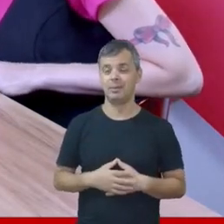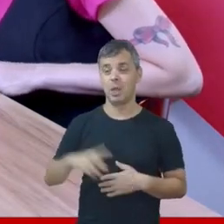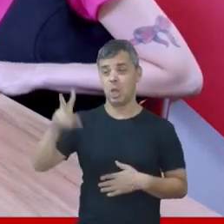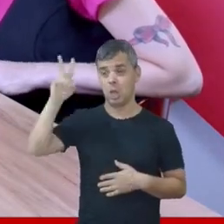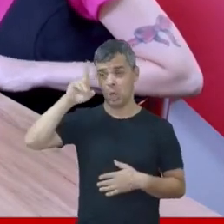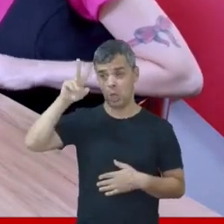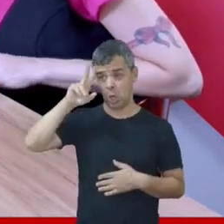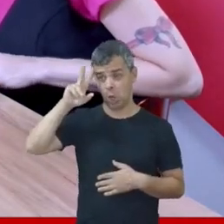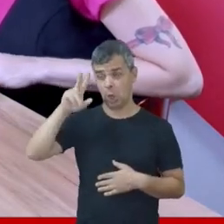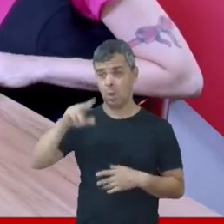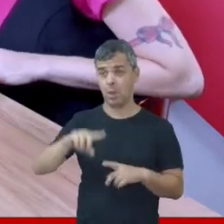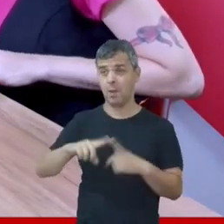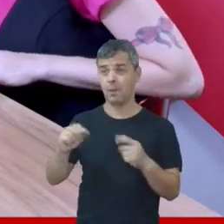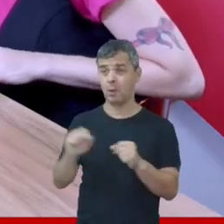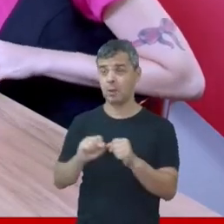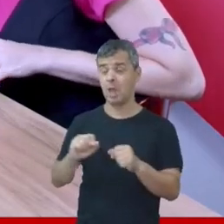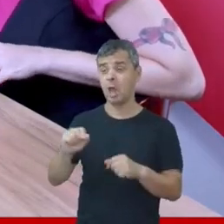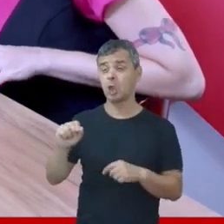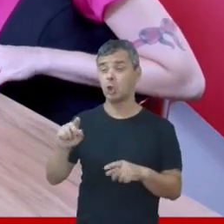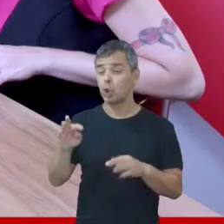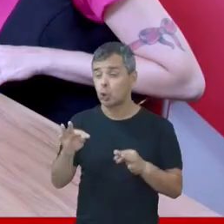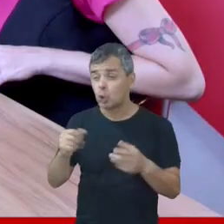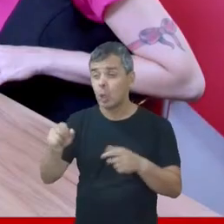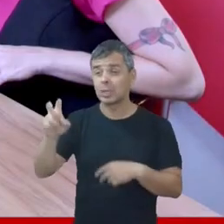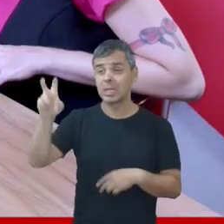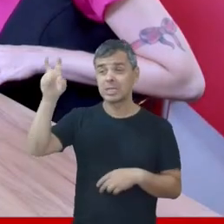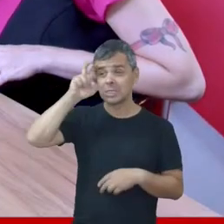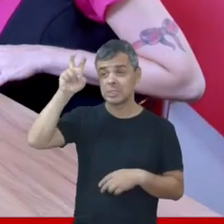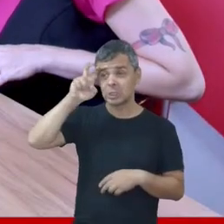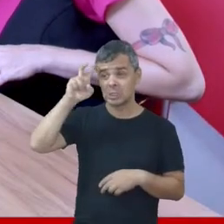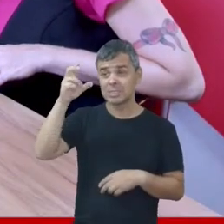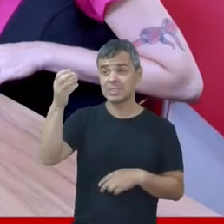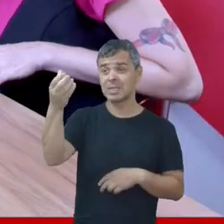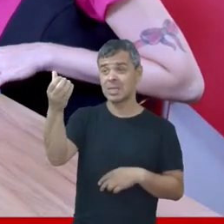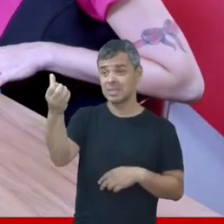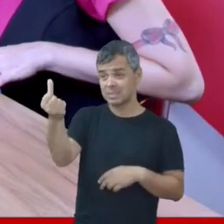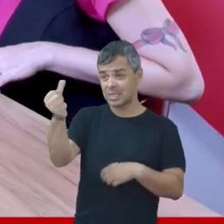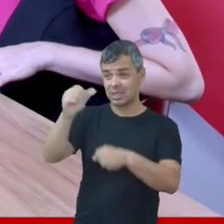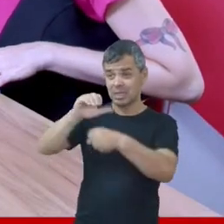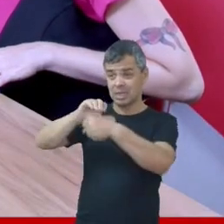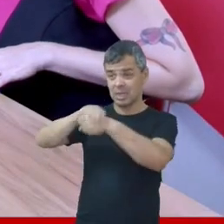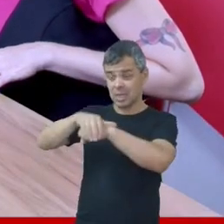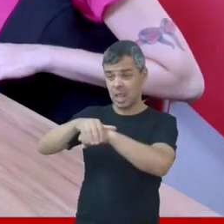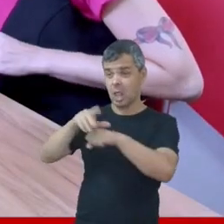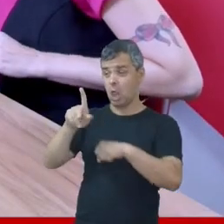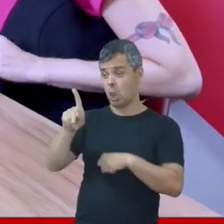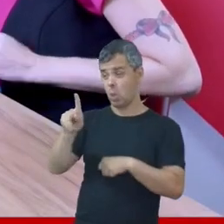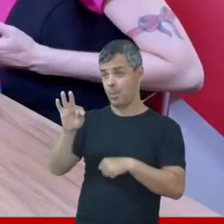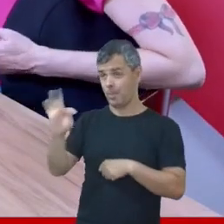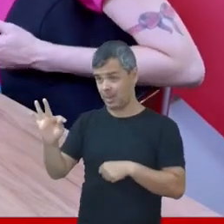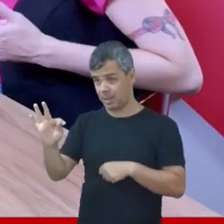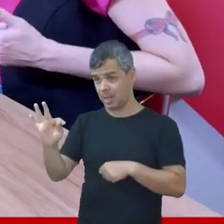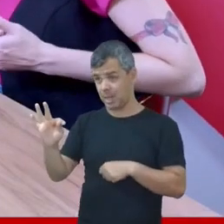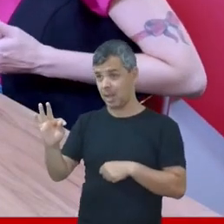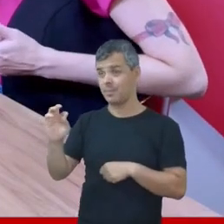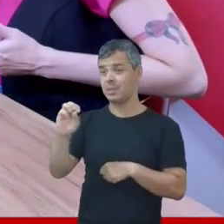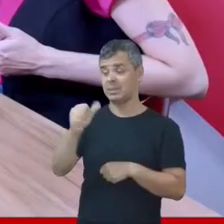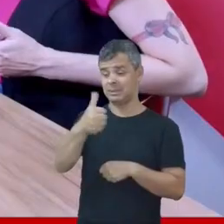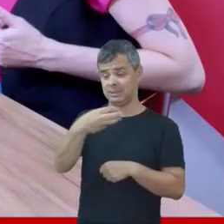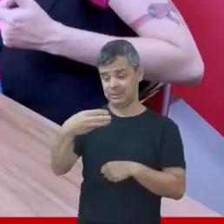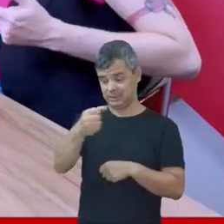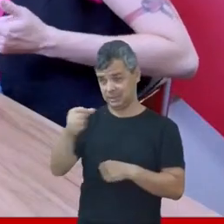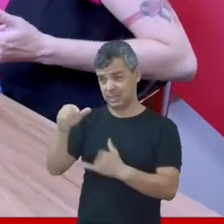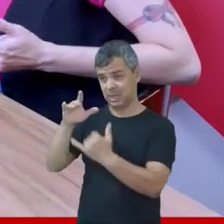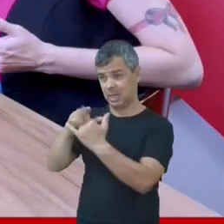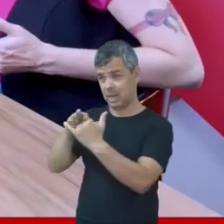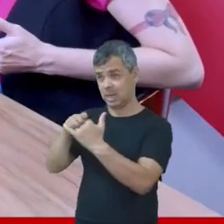Lembrando que o Pode Tremer é transmitido toda quinta-feira às 18 horas no PTSat, canal 1313, no